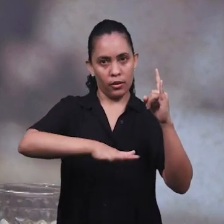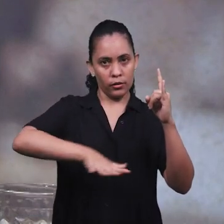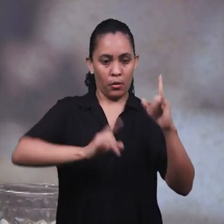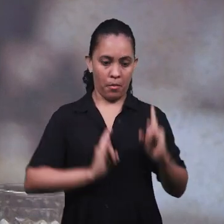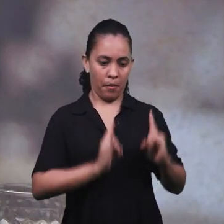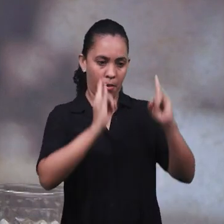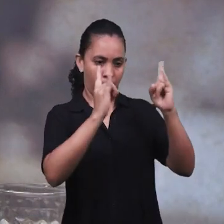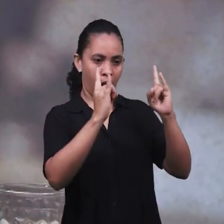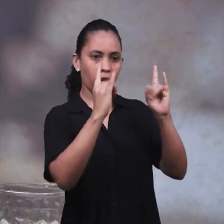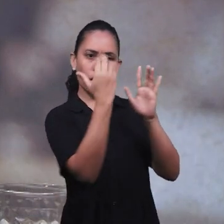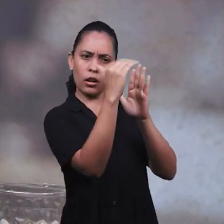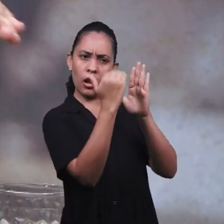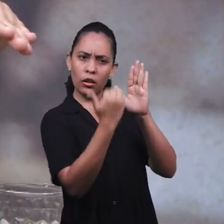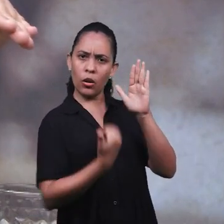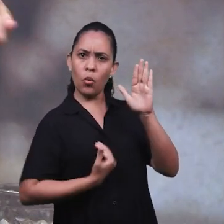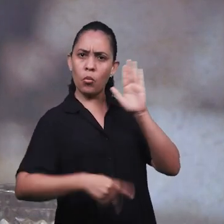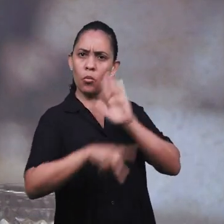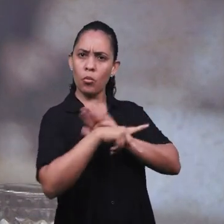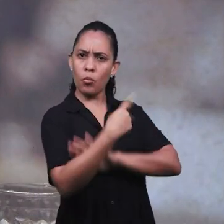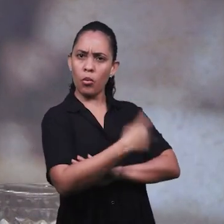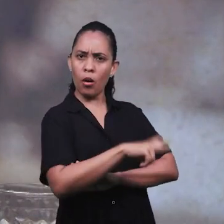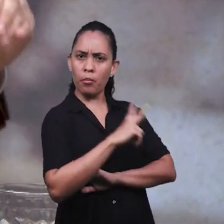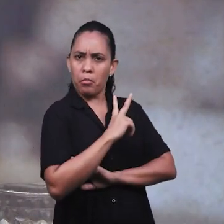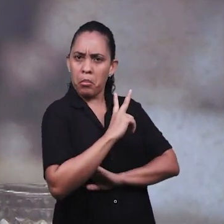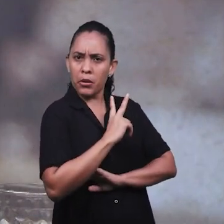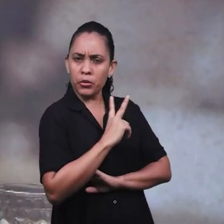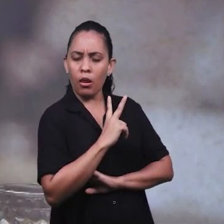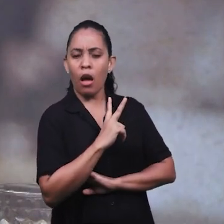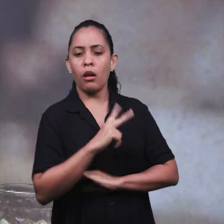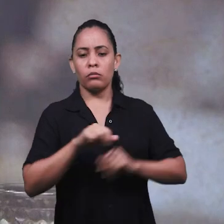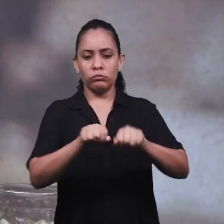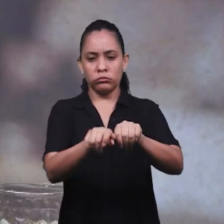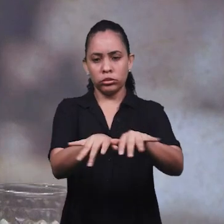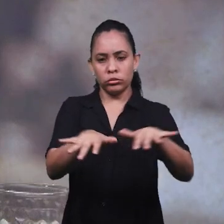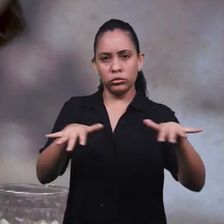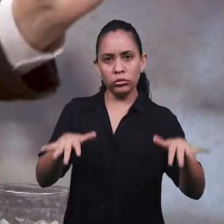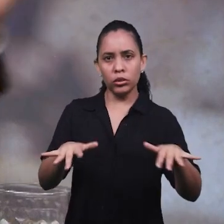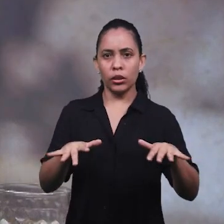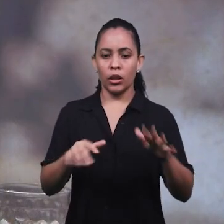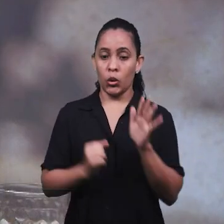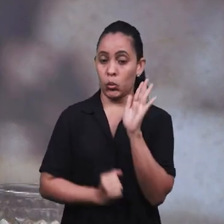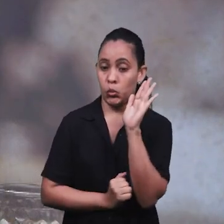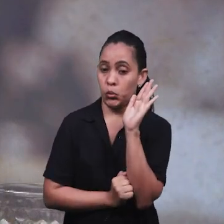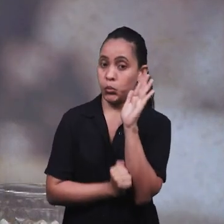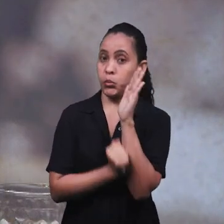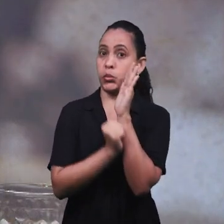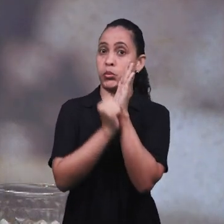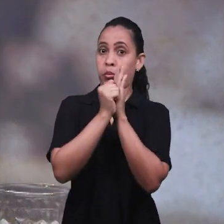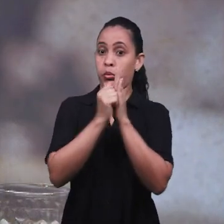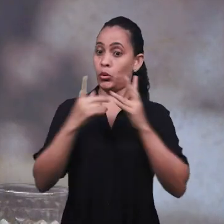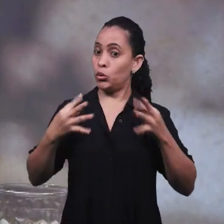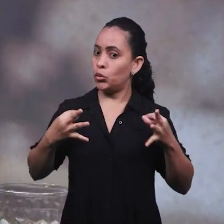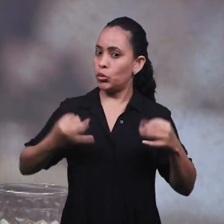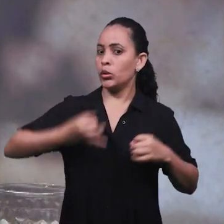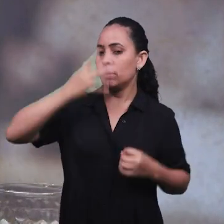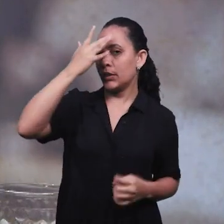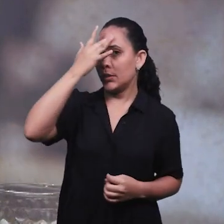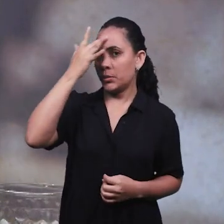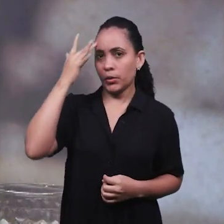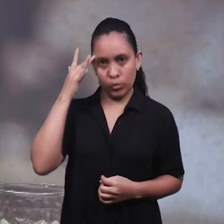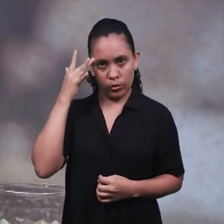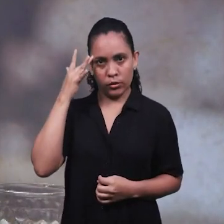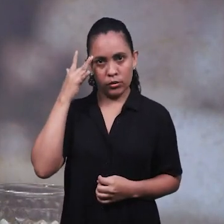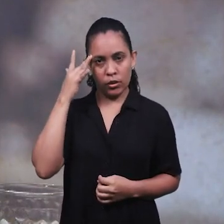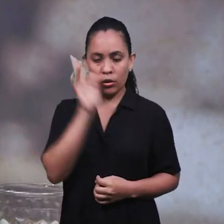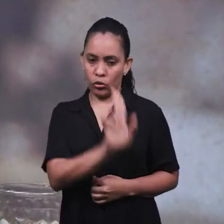os apartamentos, Sim. E também áreas comuns, que é o hall de entrada, o elevador, o telhaço. Então, ali você tem uma